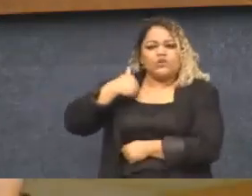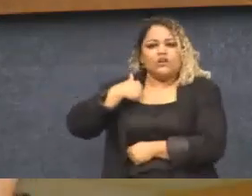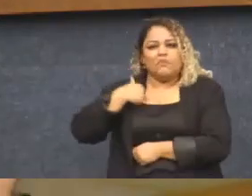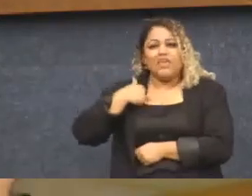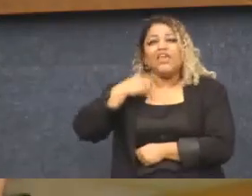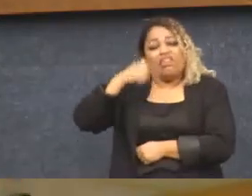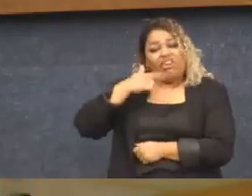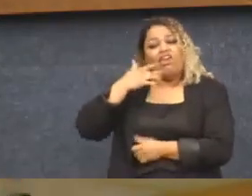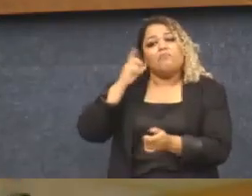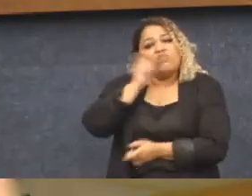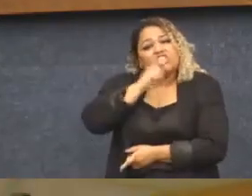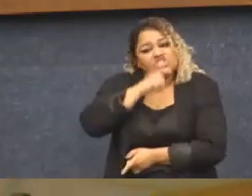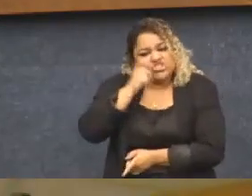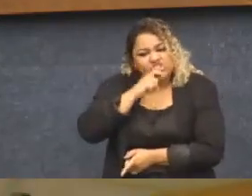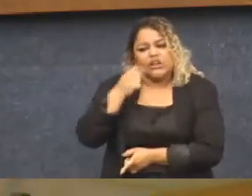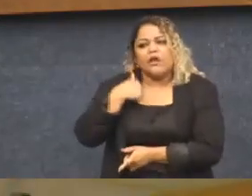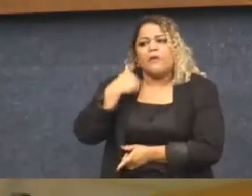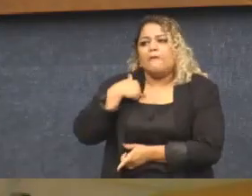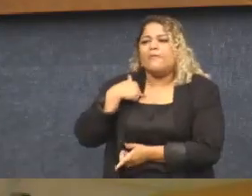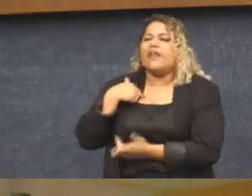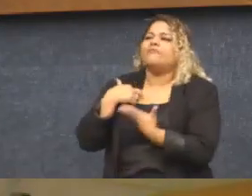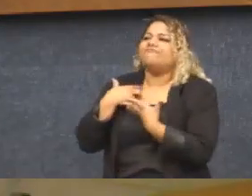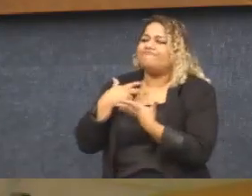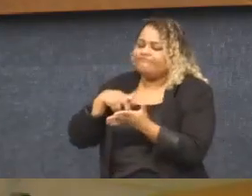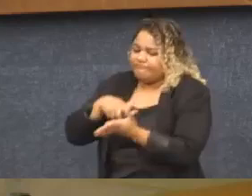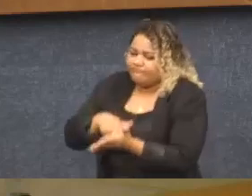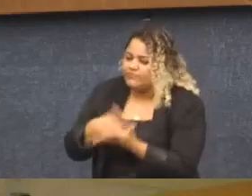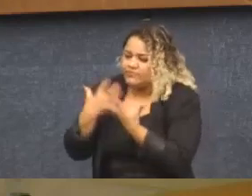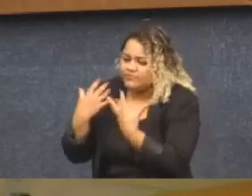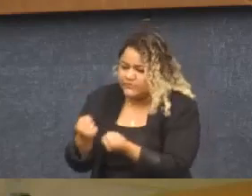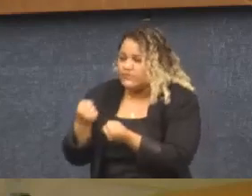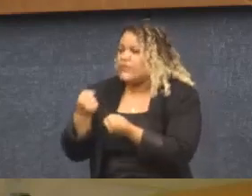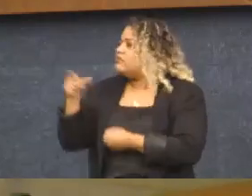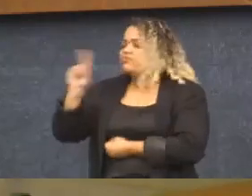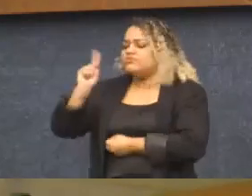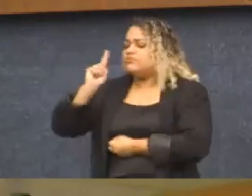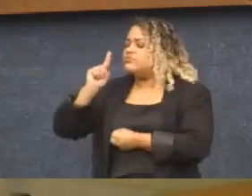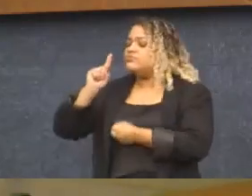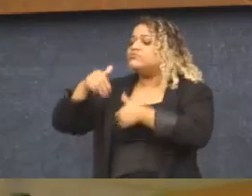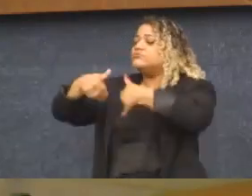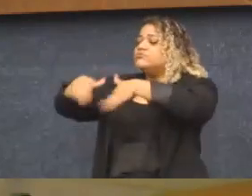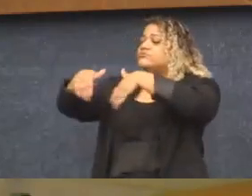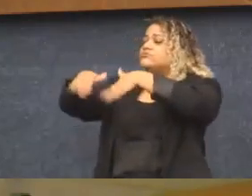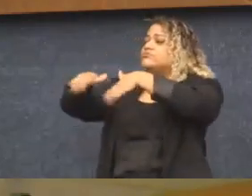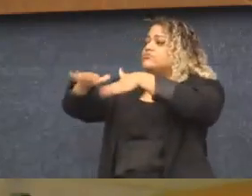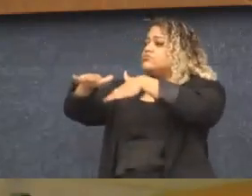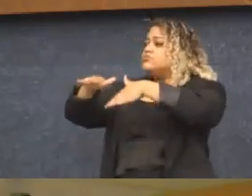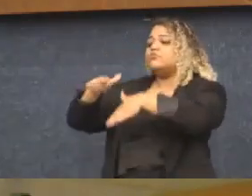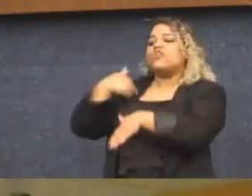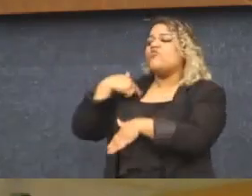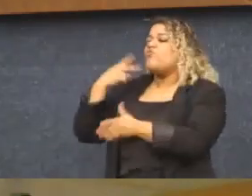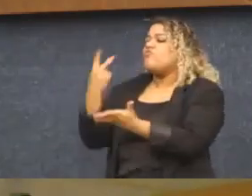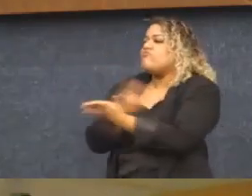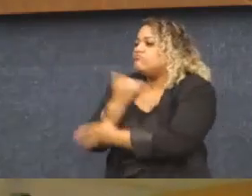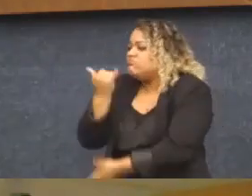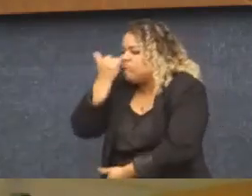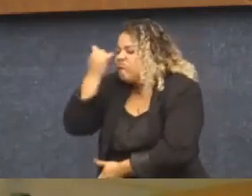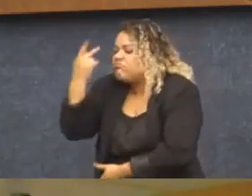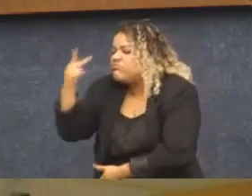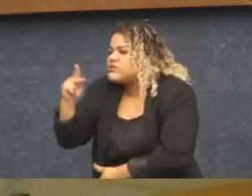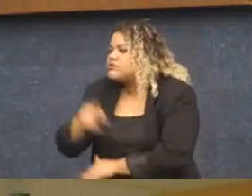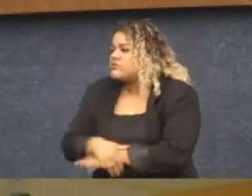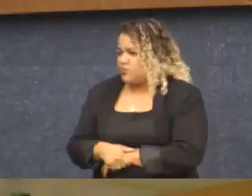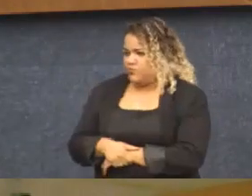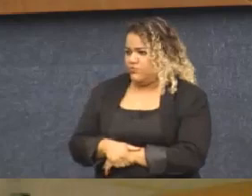colocar este presidente de joelho e esse parlamento no chão, recue, volte atrás. O plano deu errado.